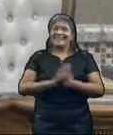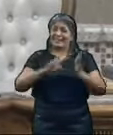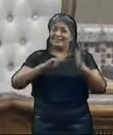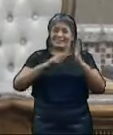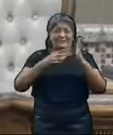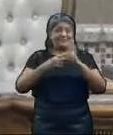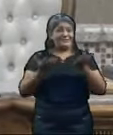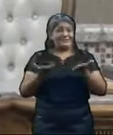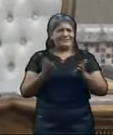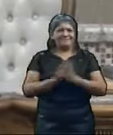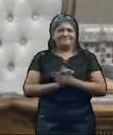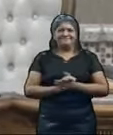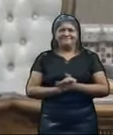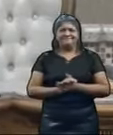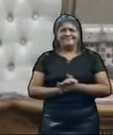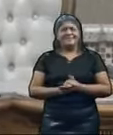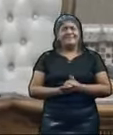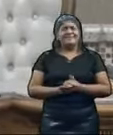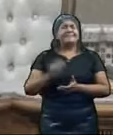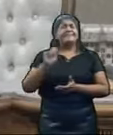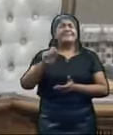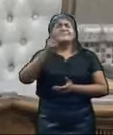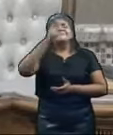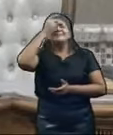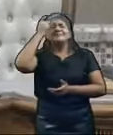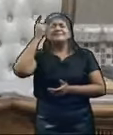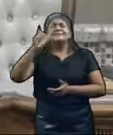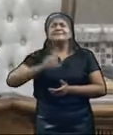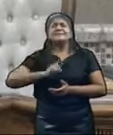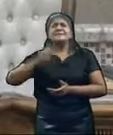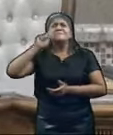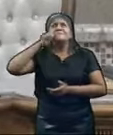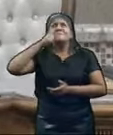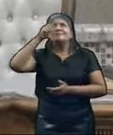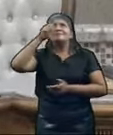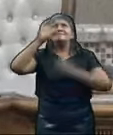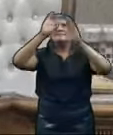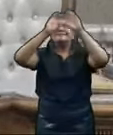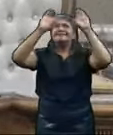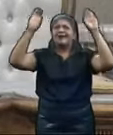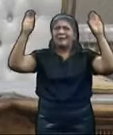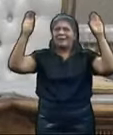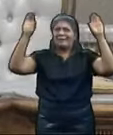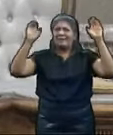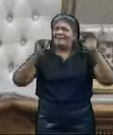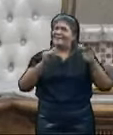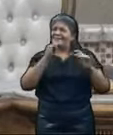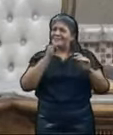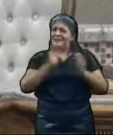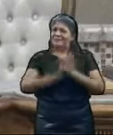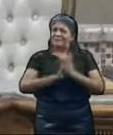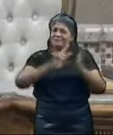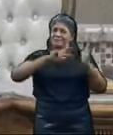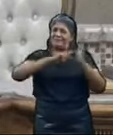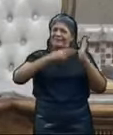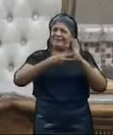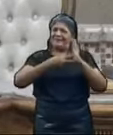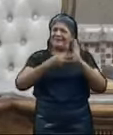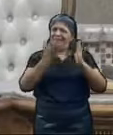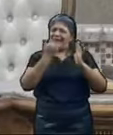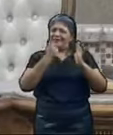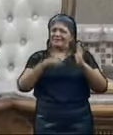privilegia e o pão do céu e em relação ao alimento físico